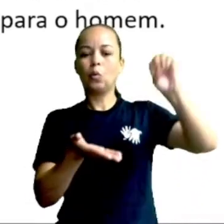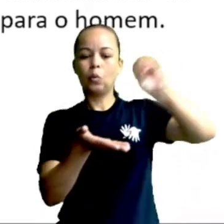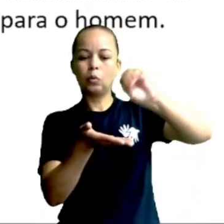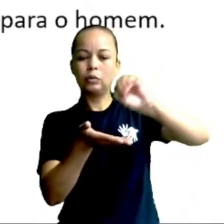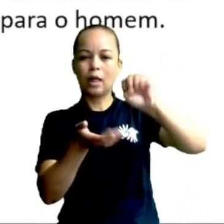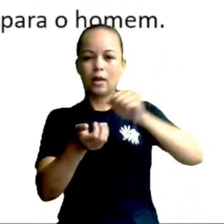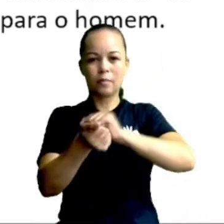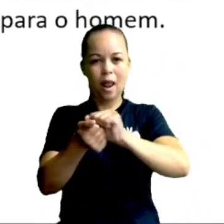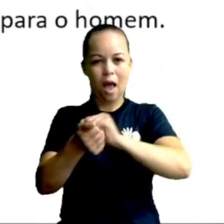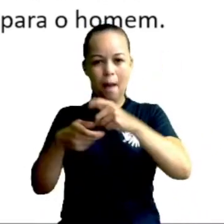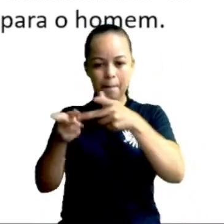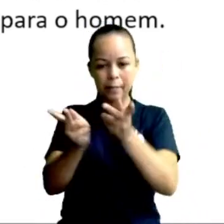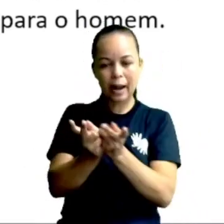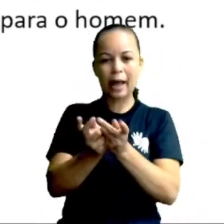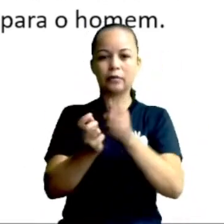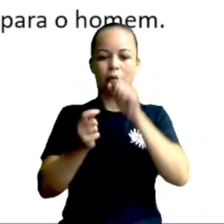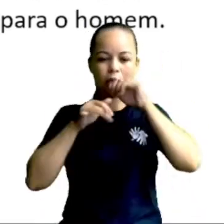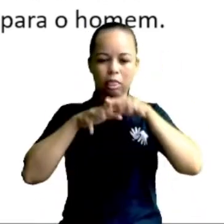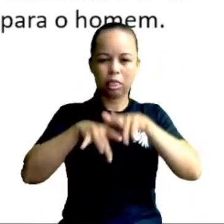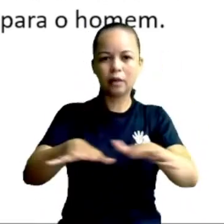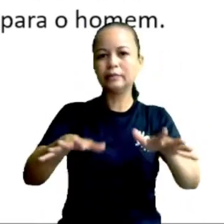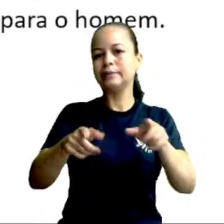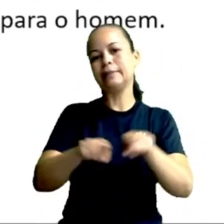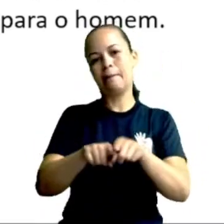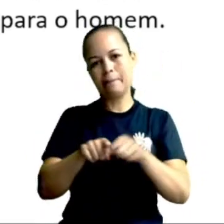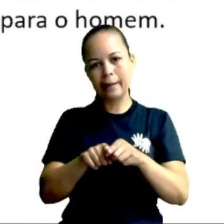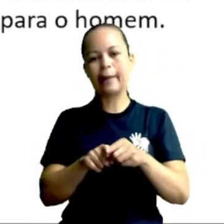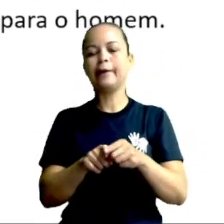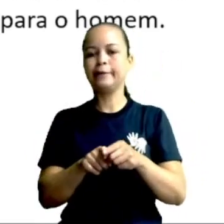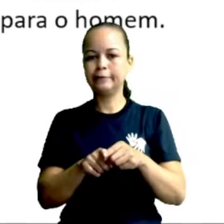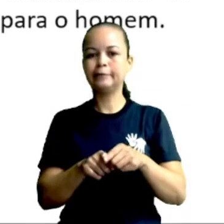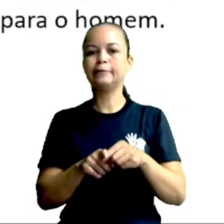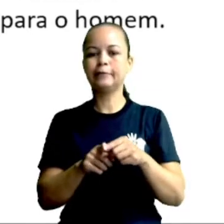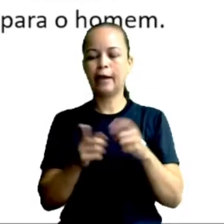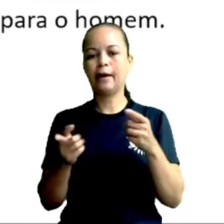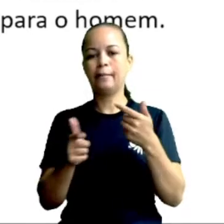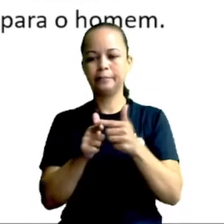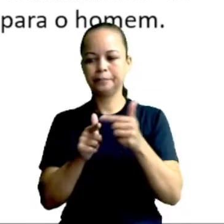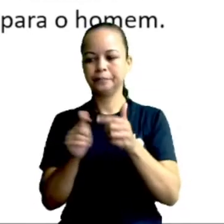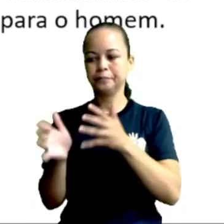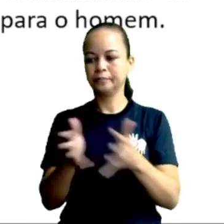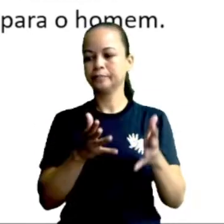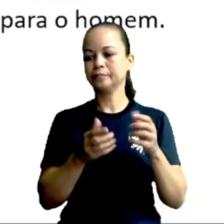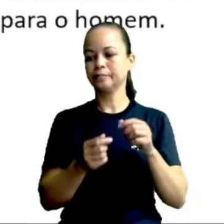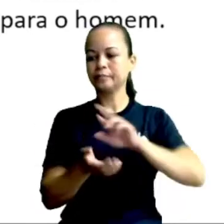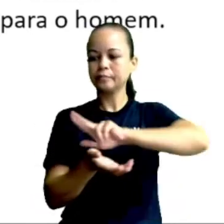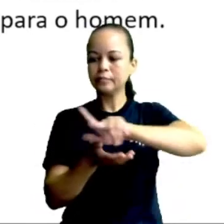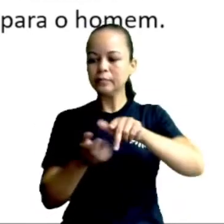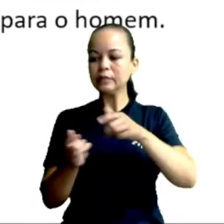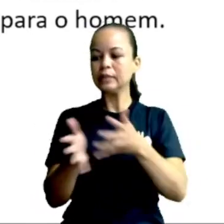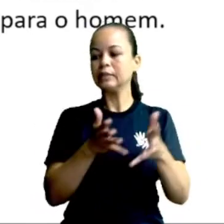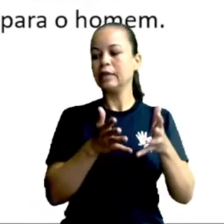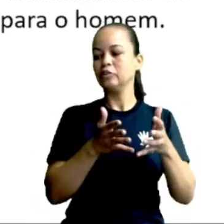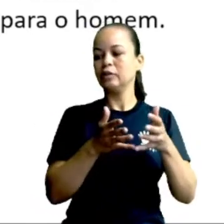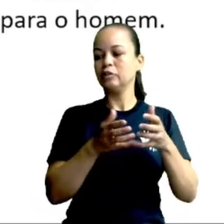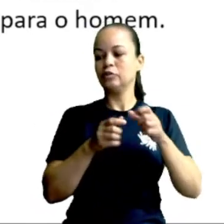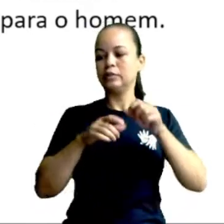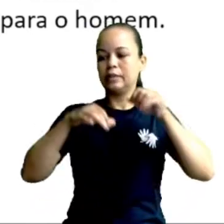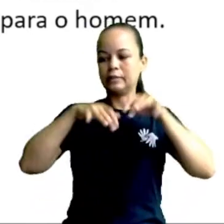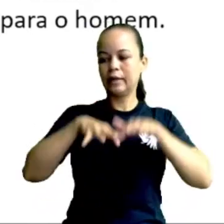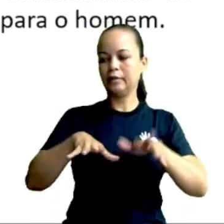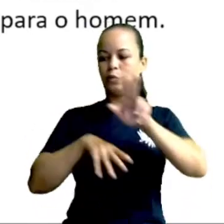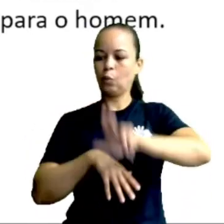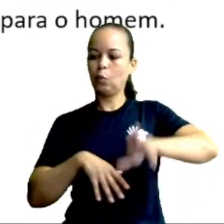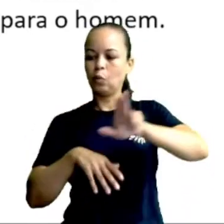usados nas lavouras, como DDT, pelos lixos de aterros sanitários. E aí, quais são as consequências de toda